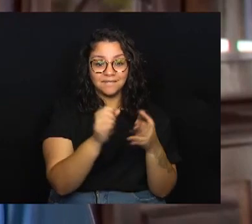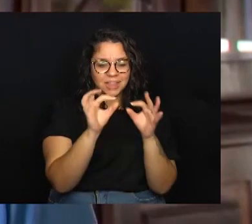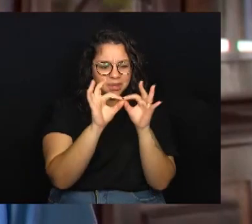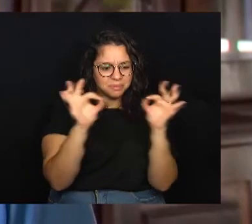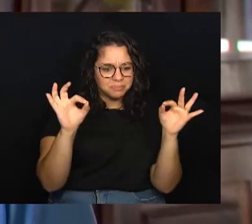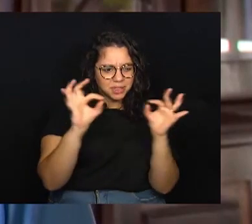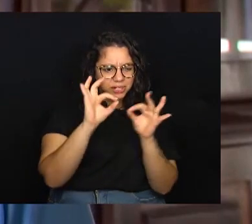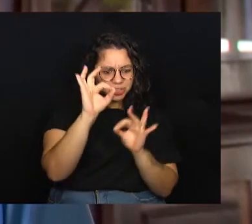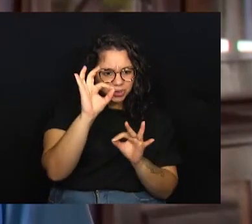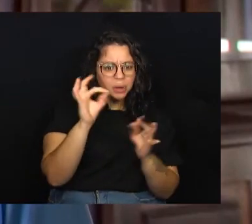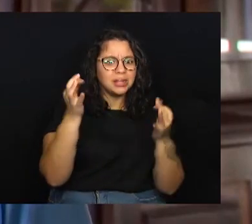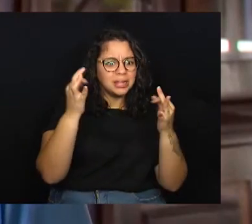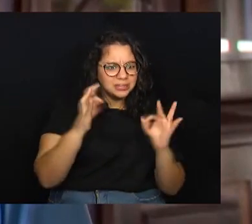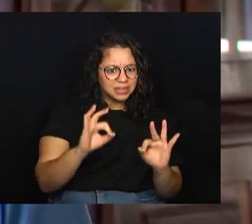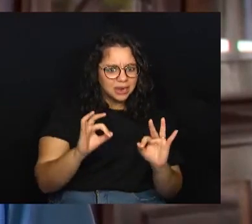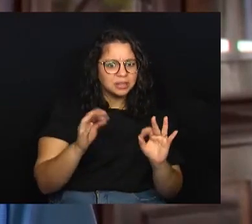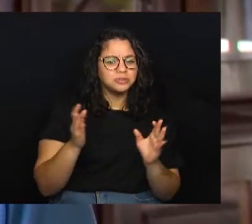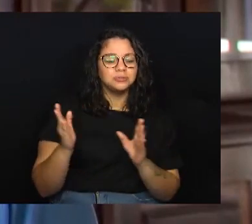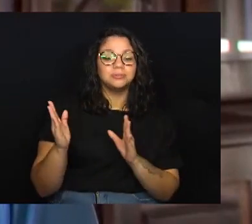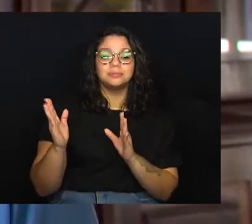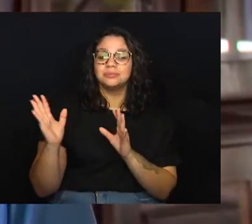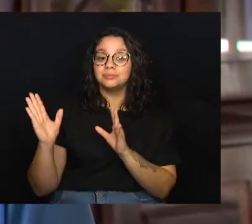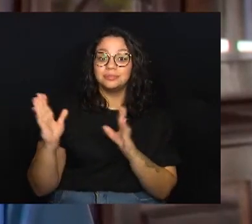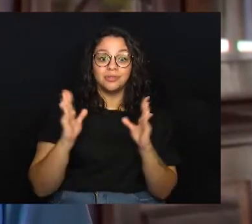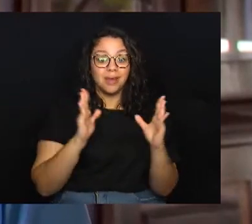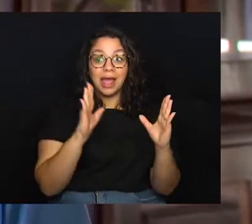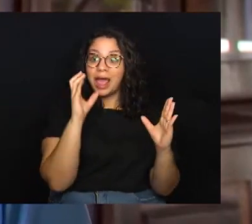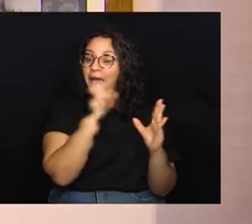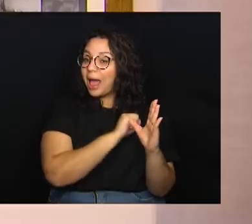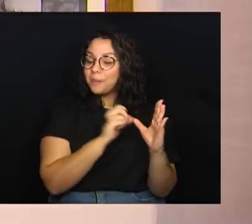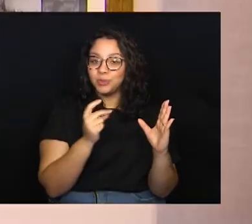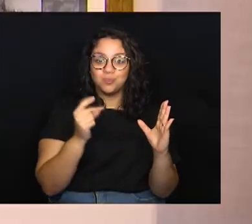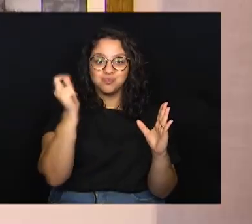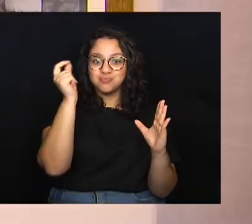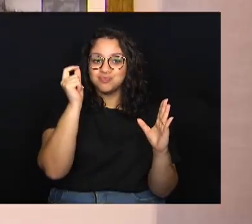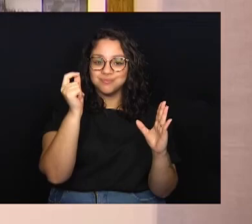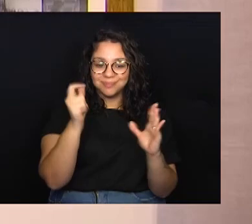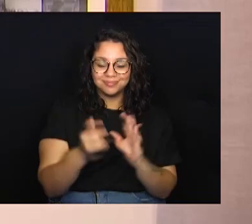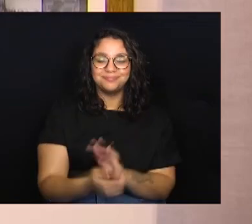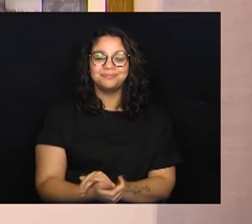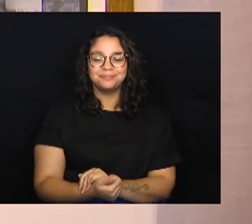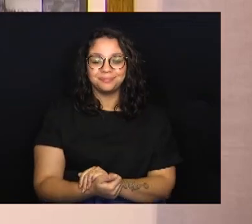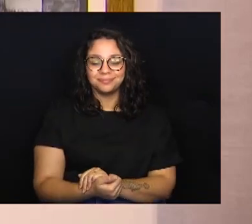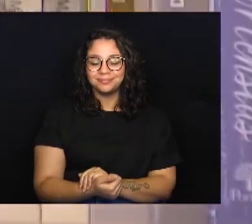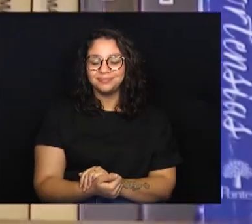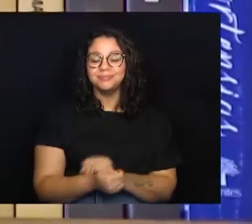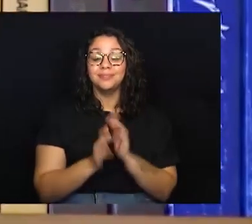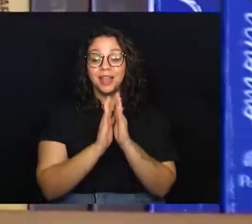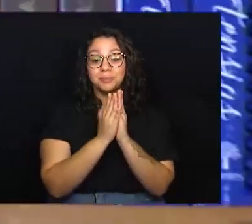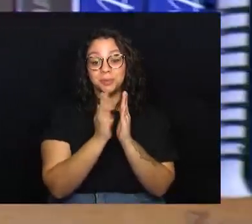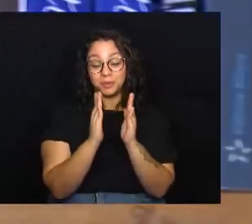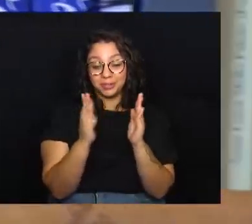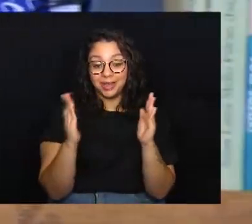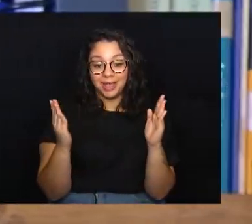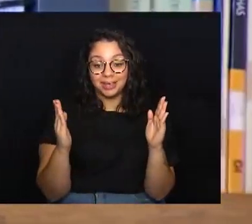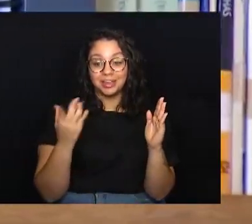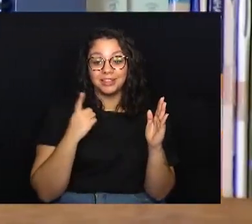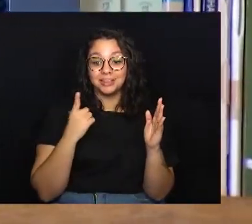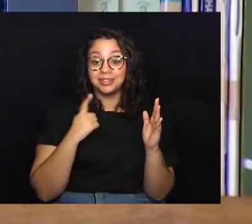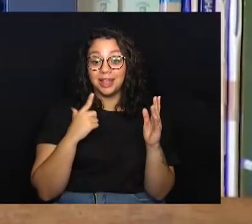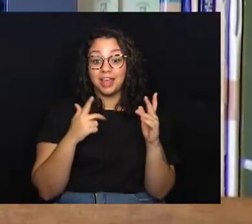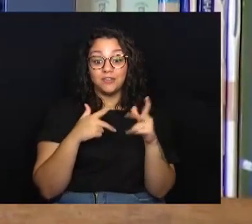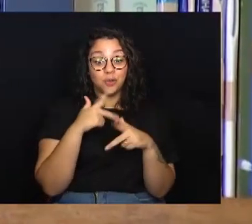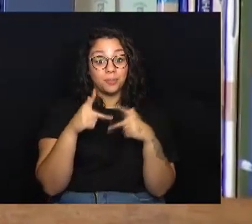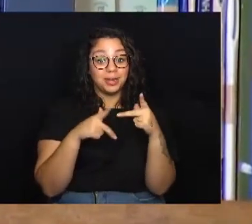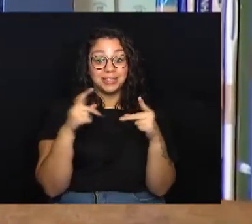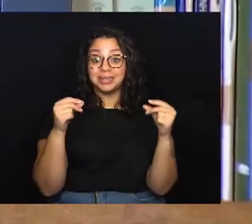aqui. Então foi de ontem para hoje, realmente. A biblioteca da academia recebeu um presente